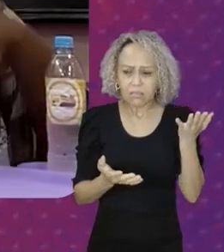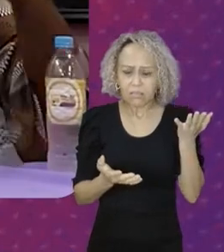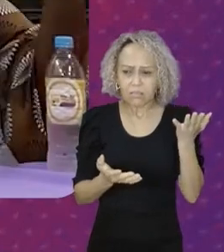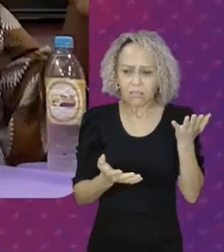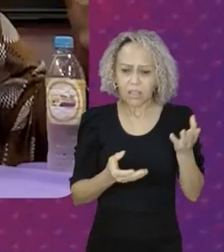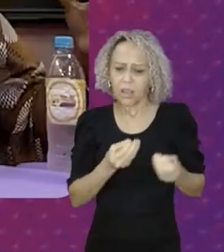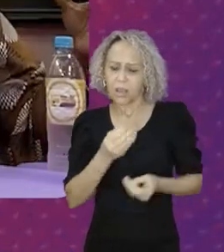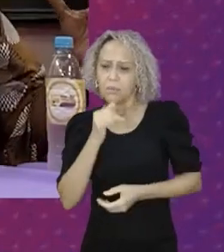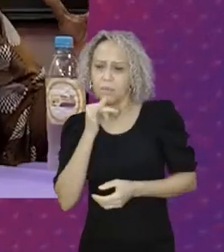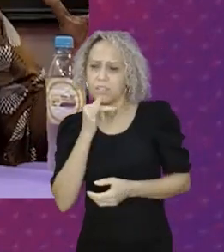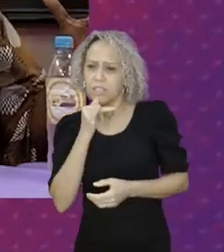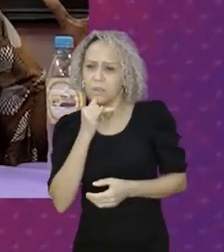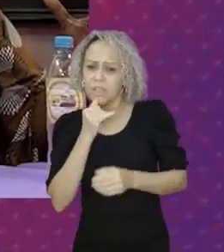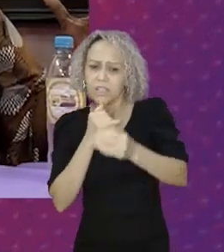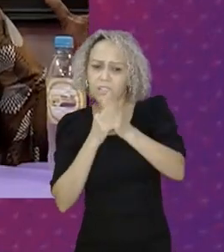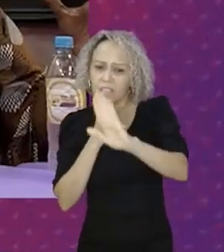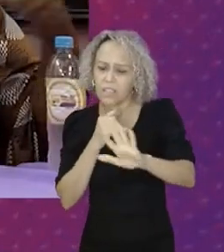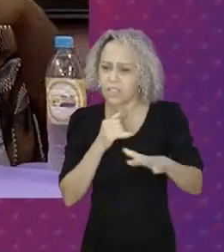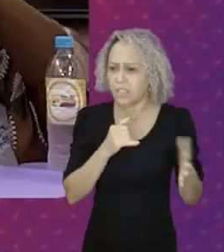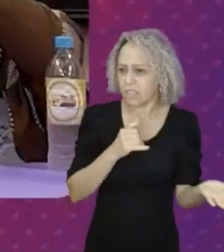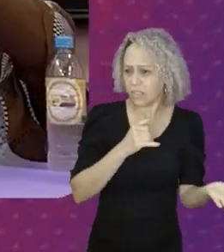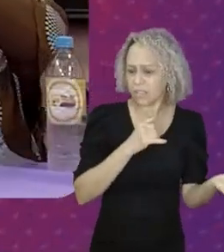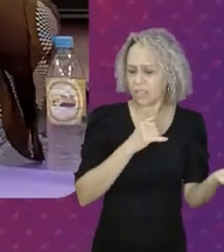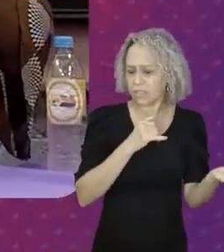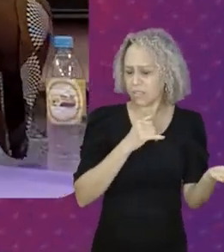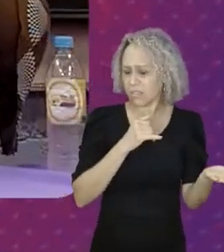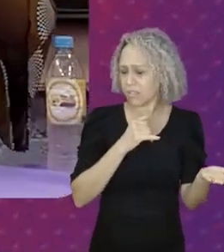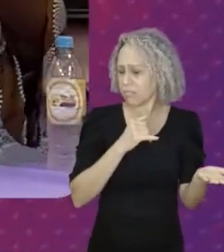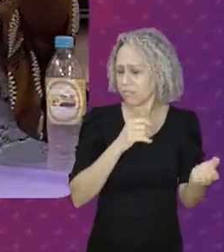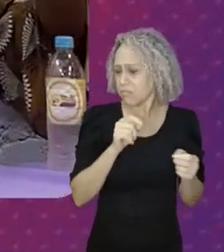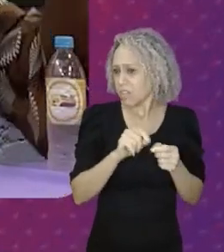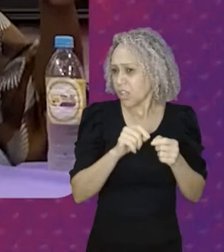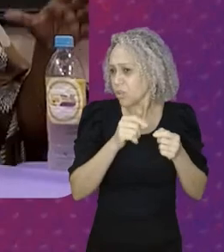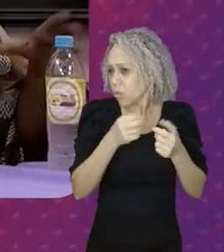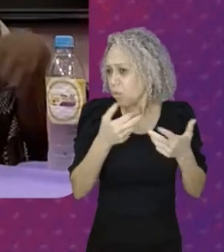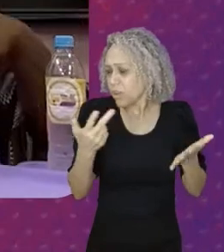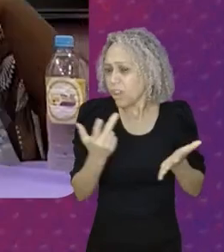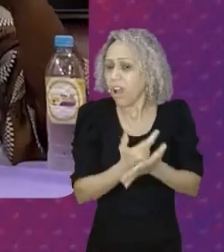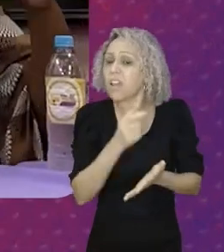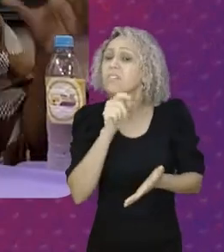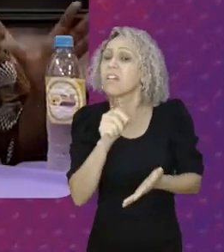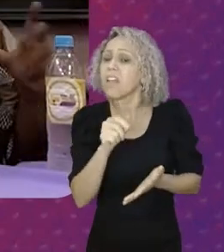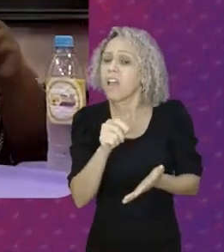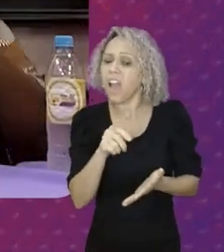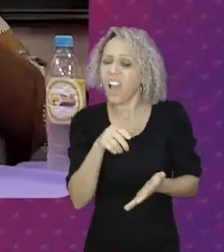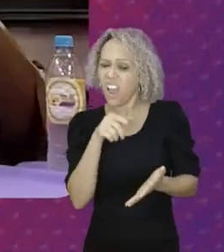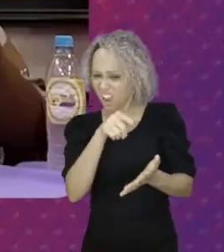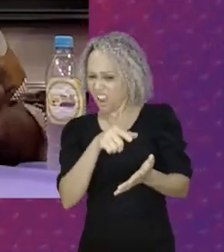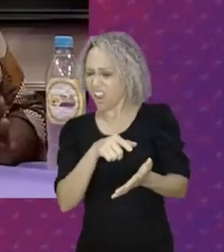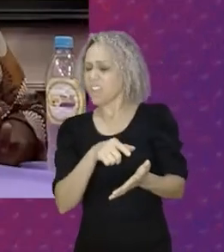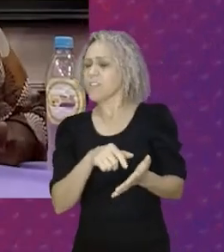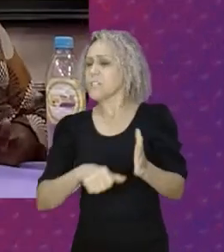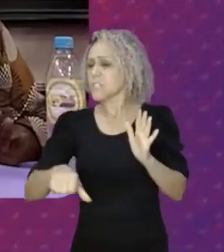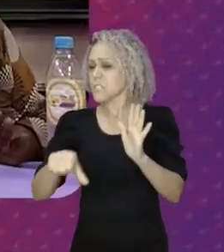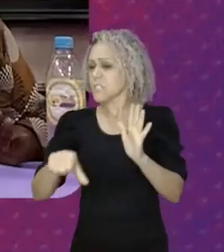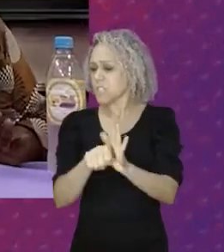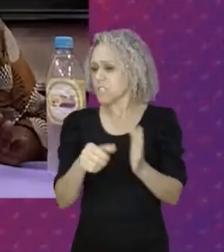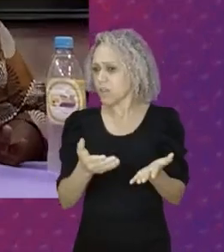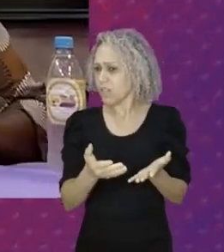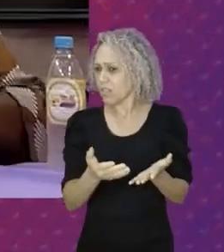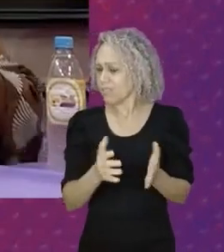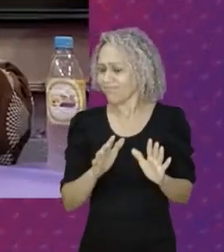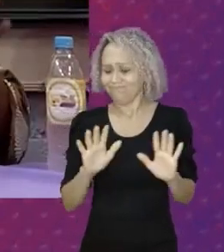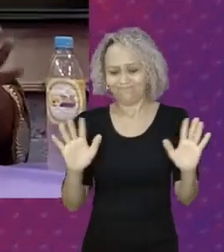Né? Era como se essa criança fosse uma criminosa. E nós vivemos no Brasil, né, essas